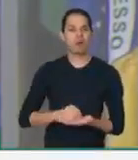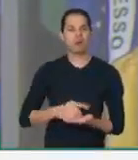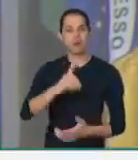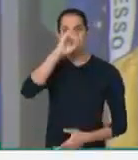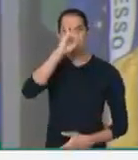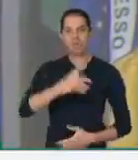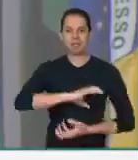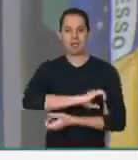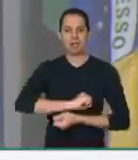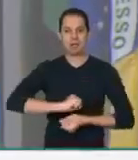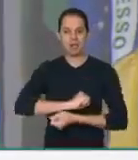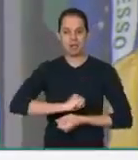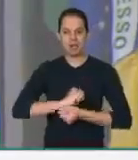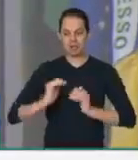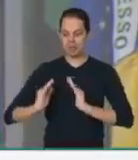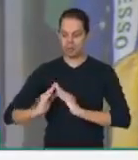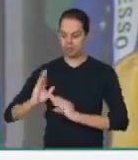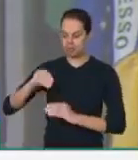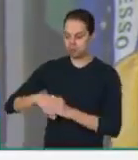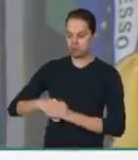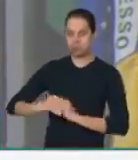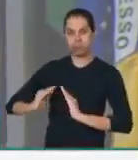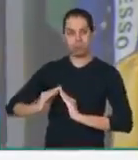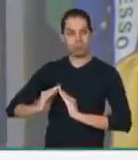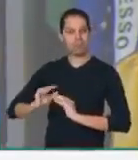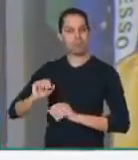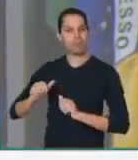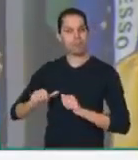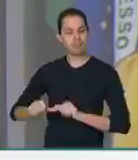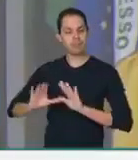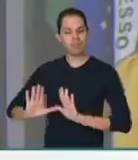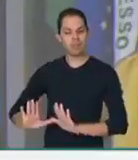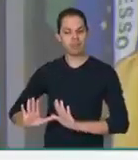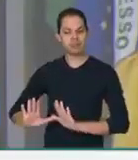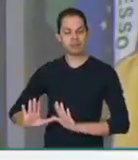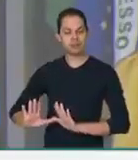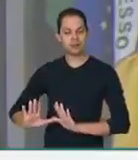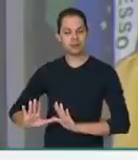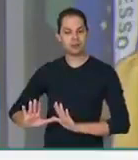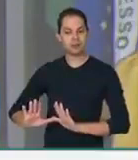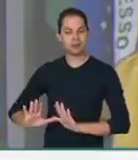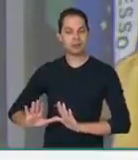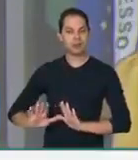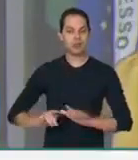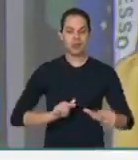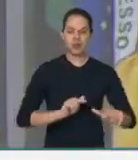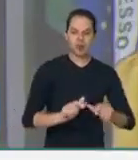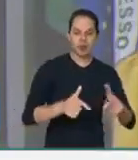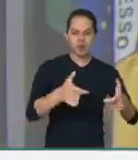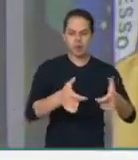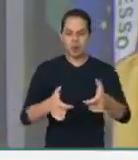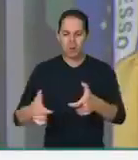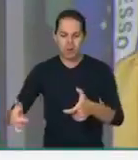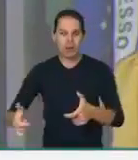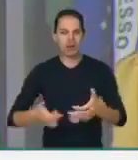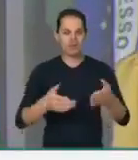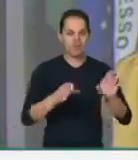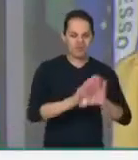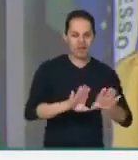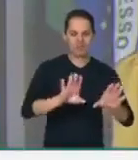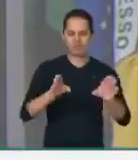dão mandou ficar em casa fechando postos de trabalho de pregando